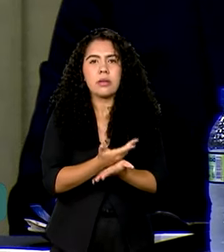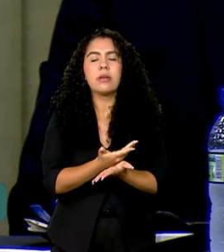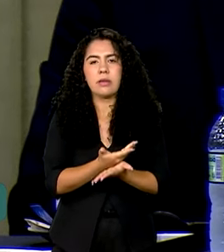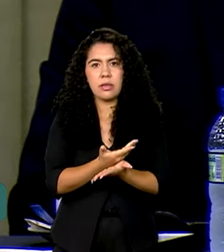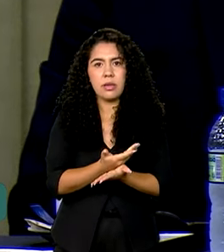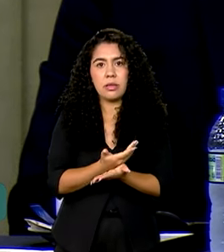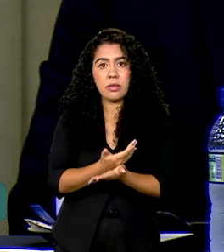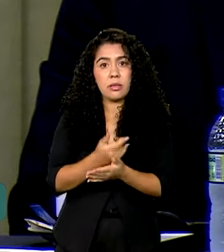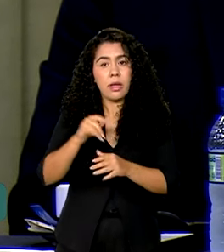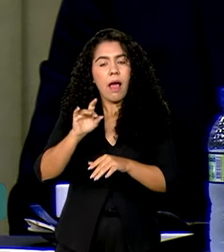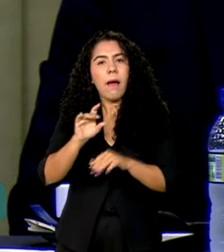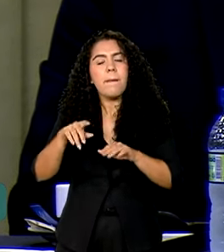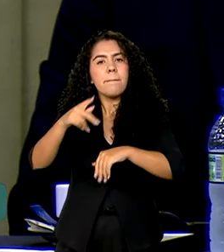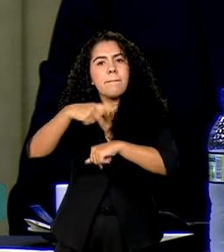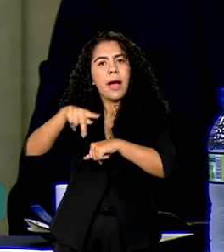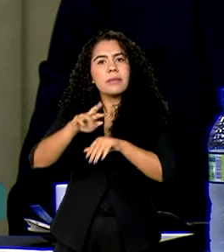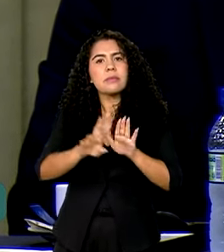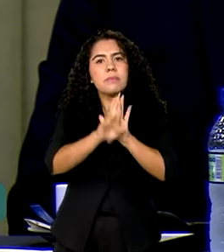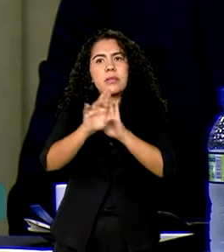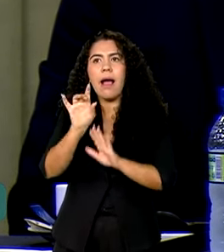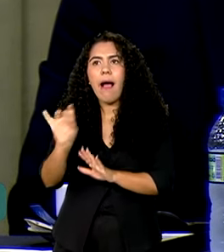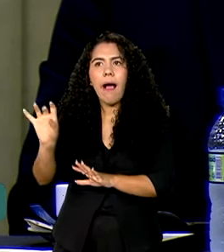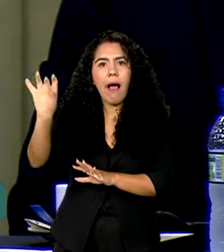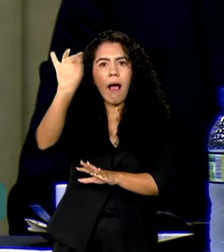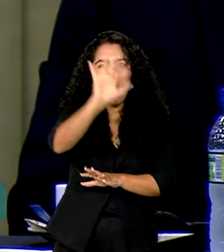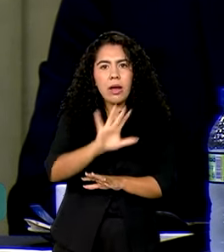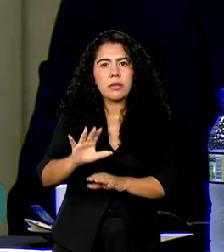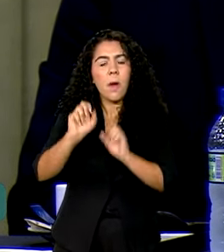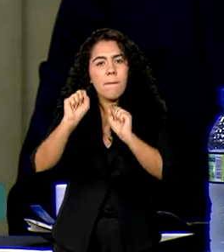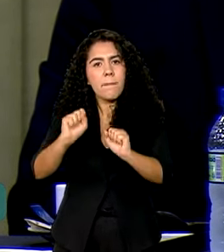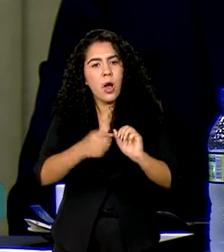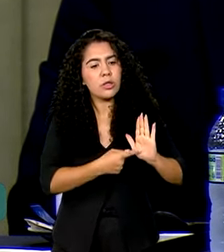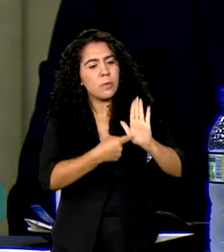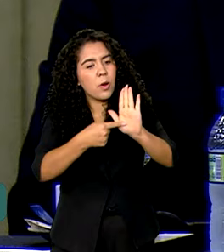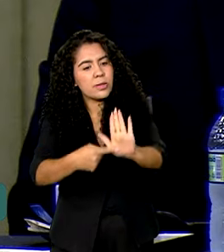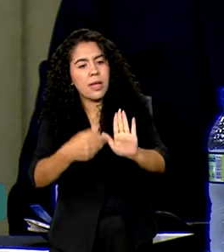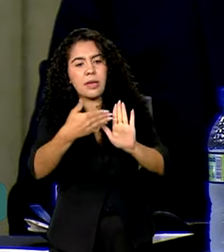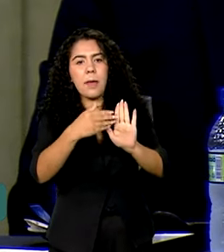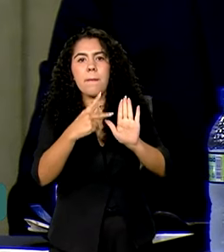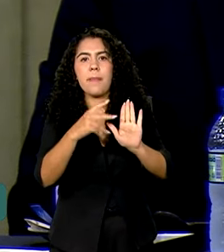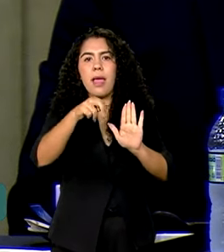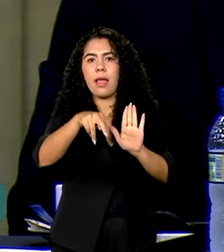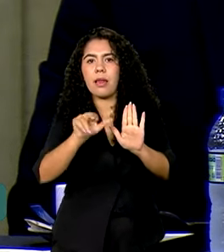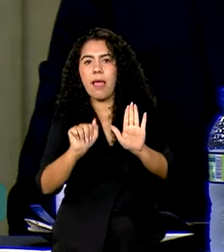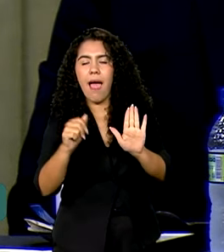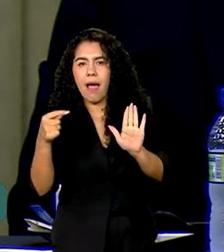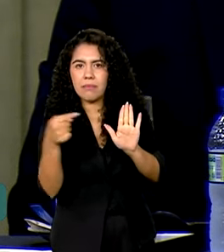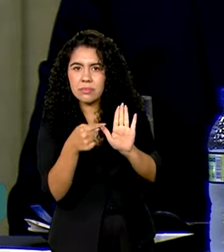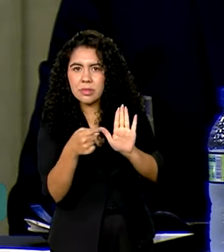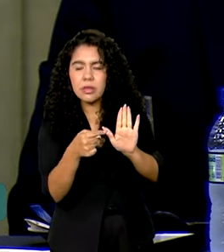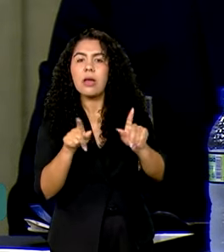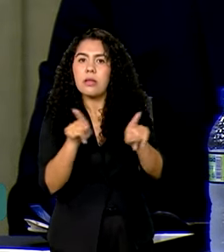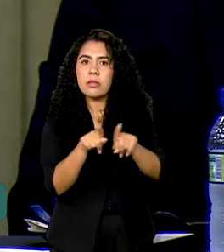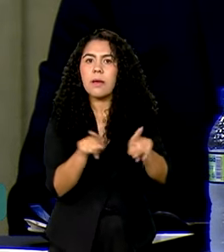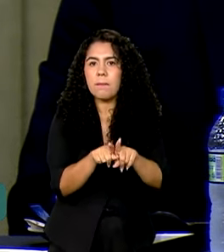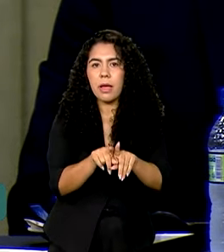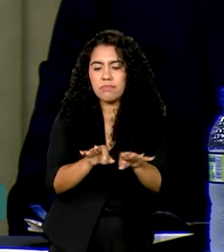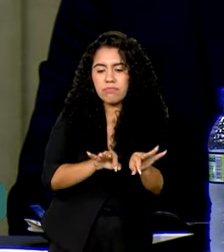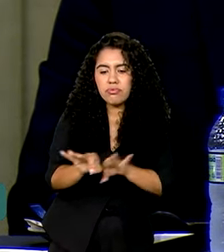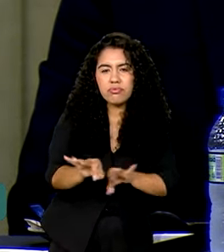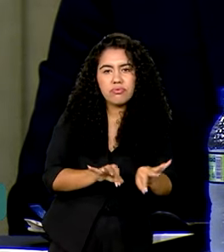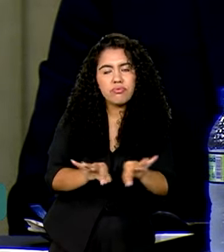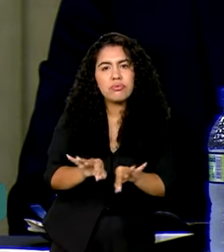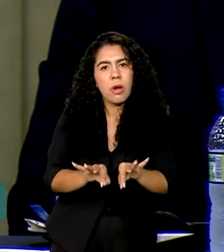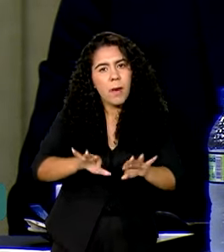no PMA. E o PMA, aqui tendo cada país a preparação dos seus